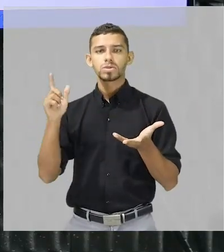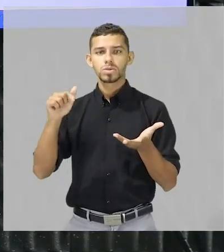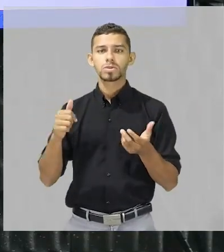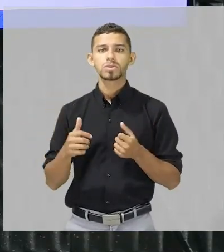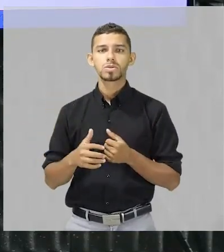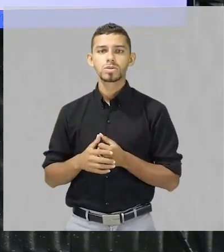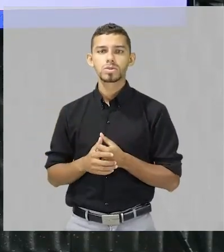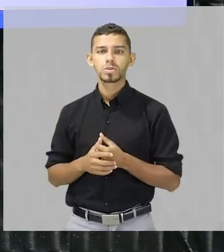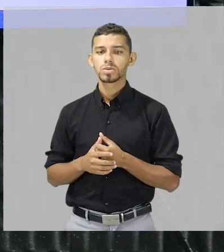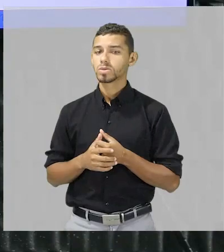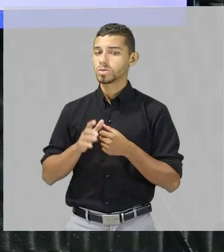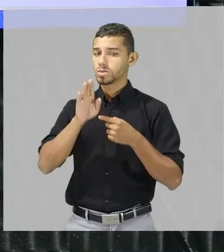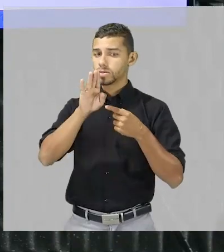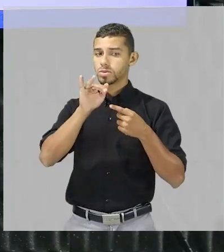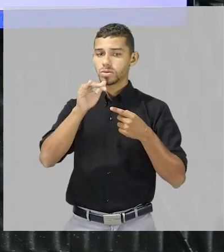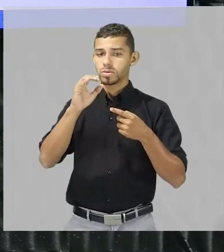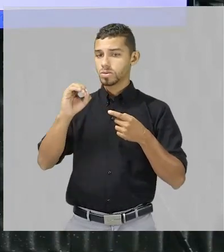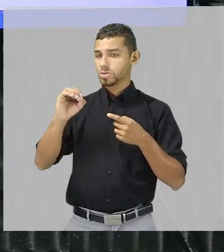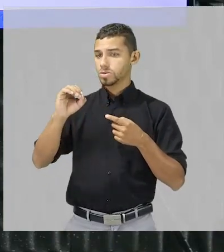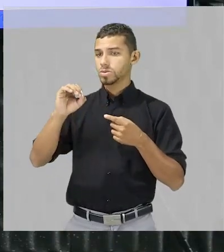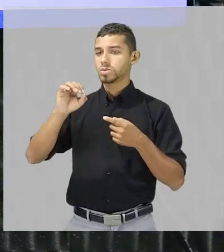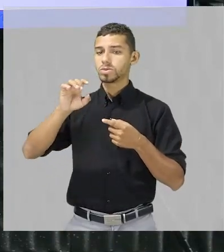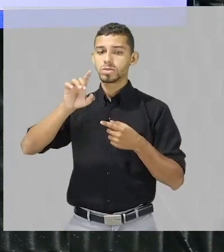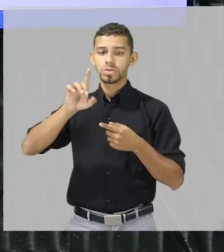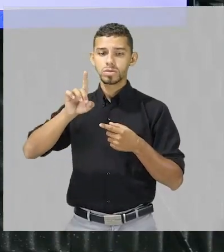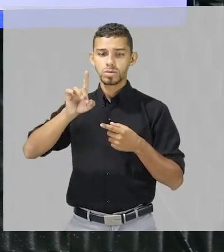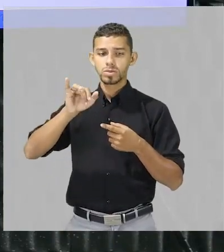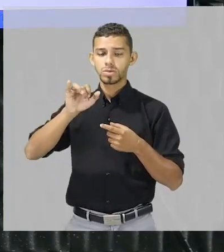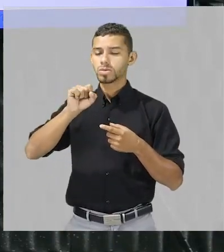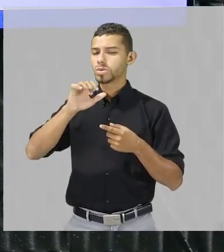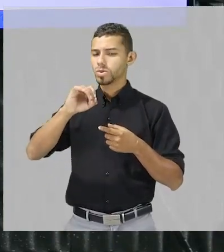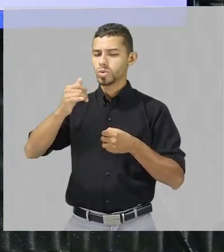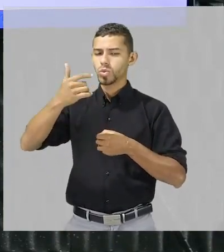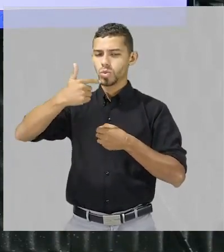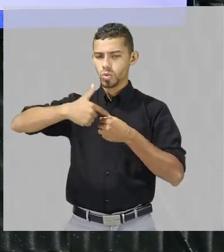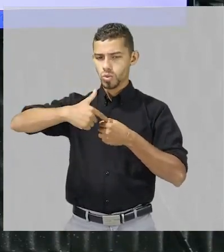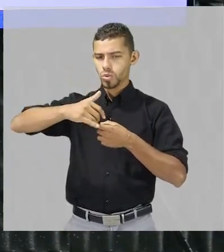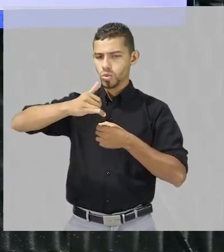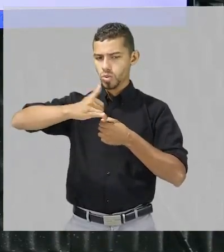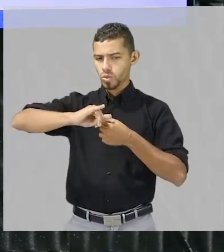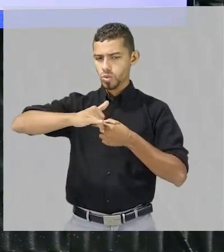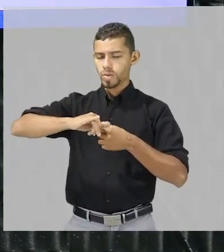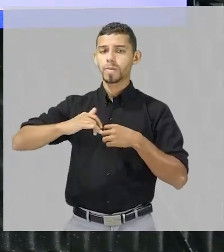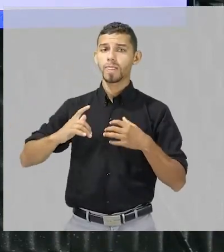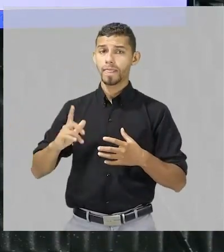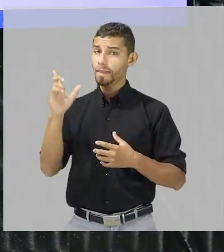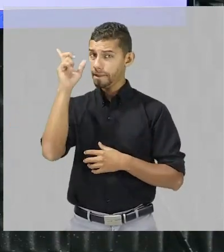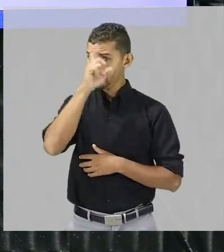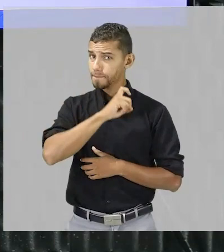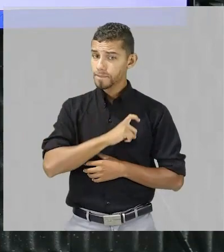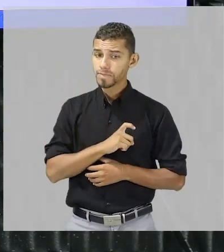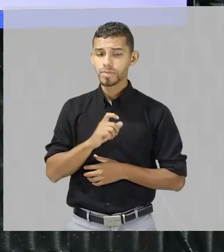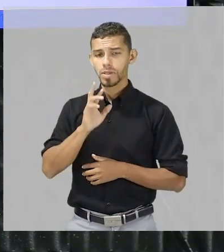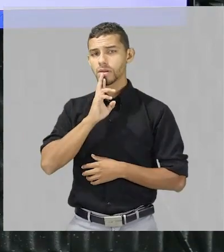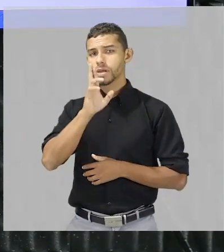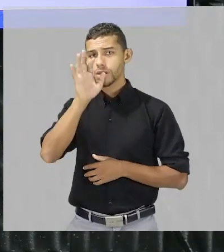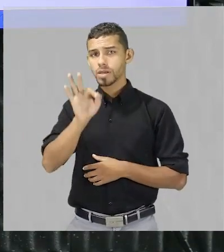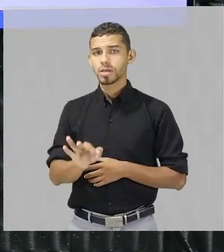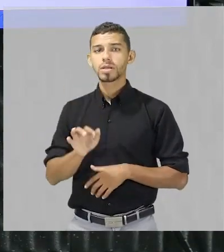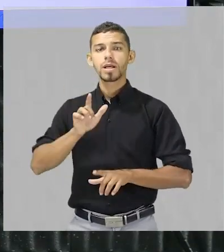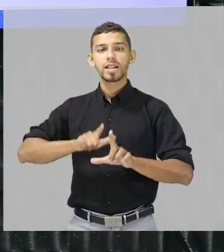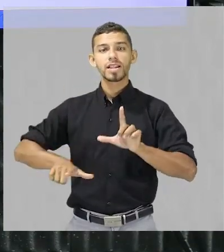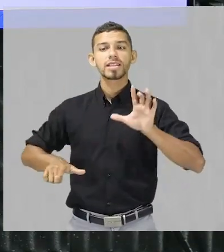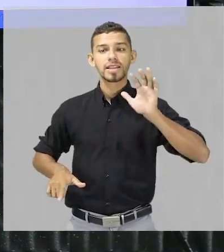do biodiesel, esse processo de transesterificação, ok? Então, a alternativa correta, turminha,